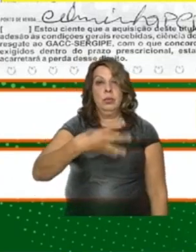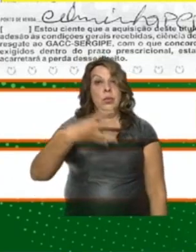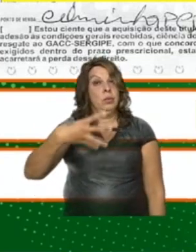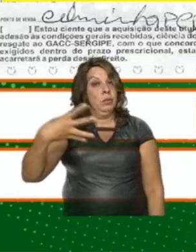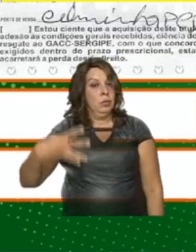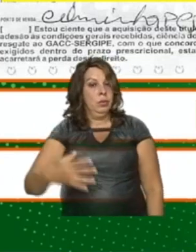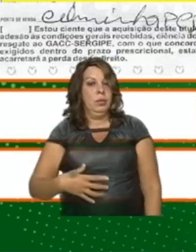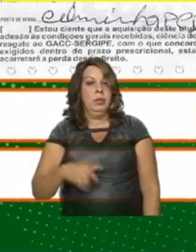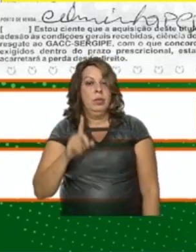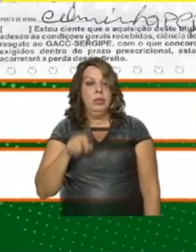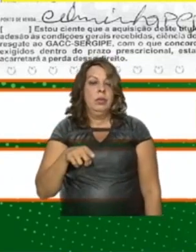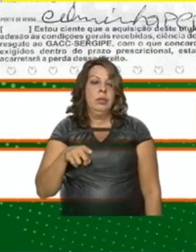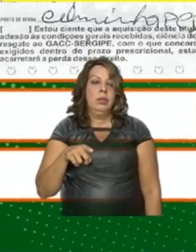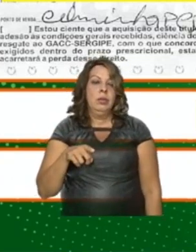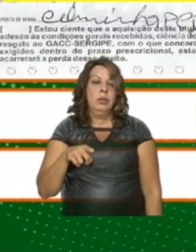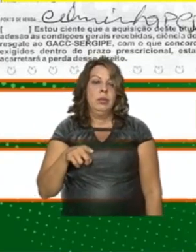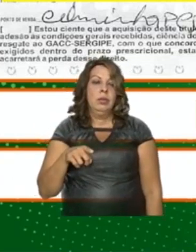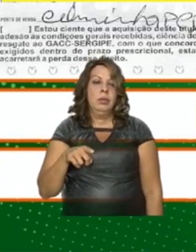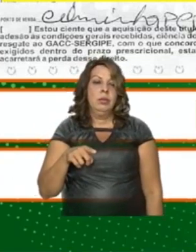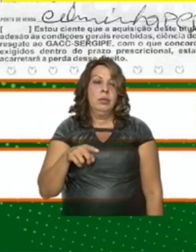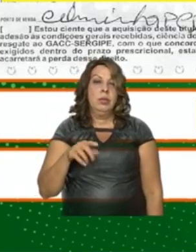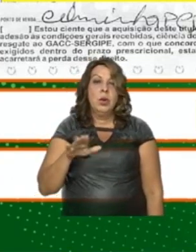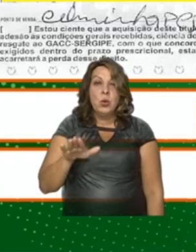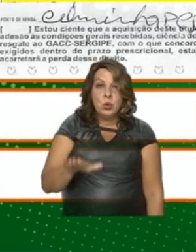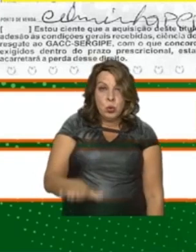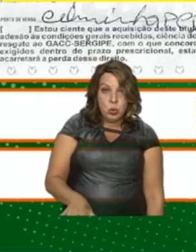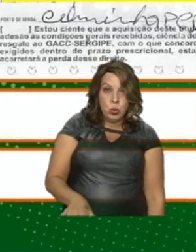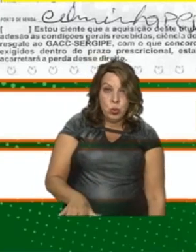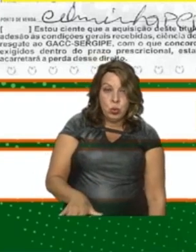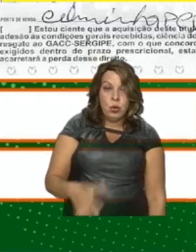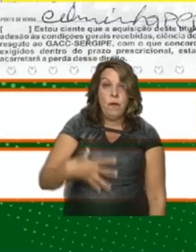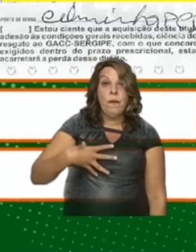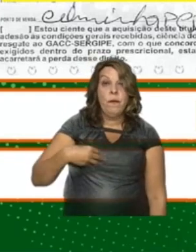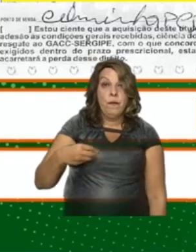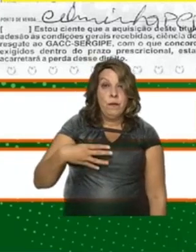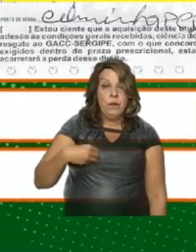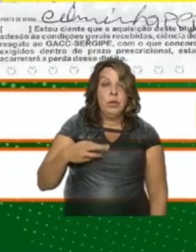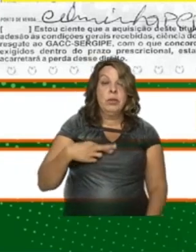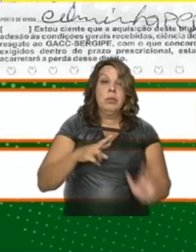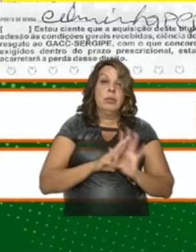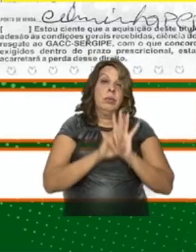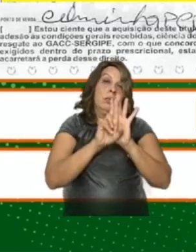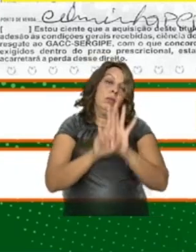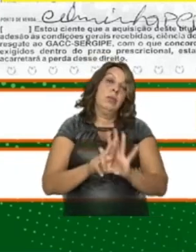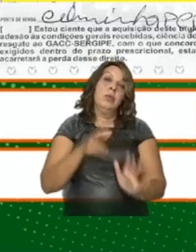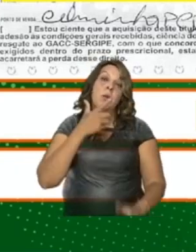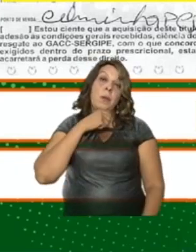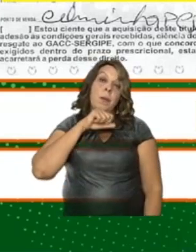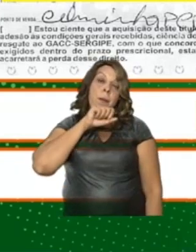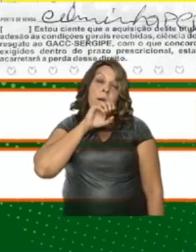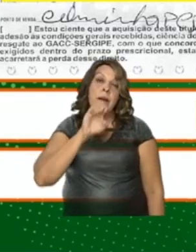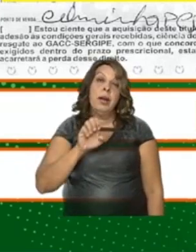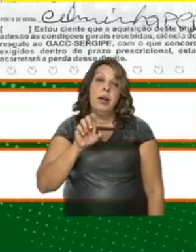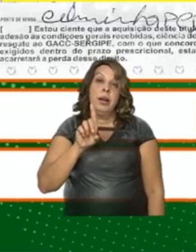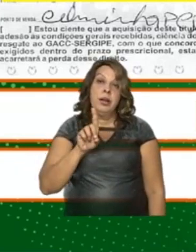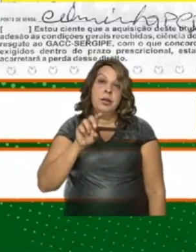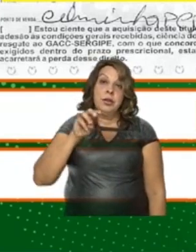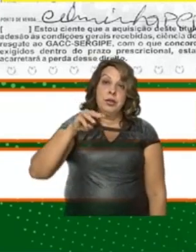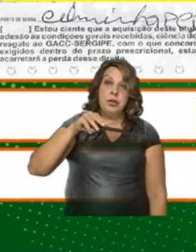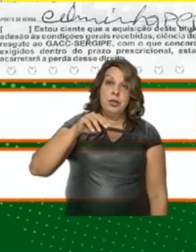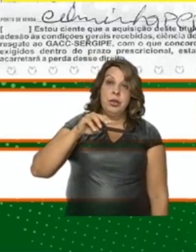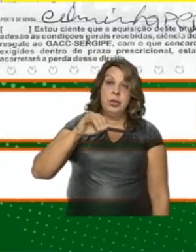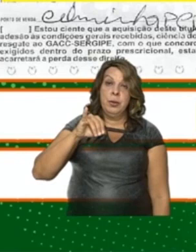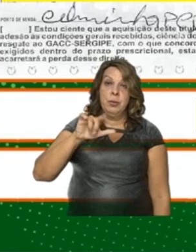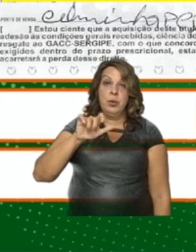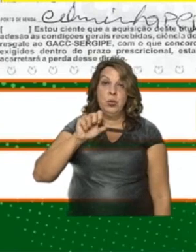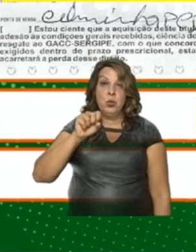014244 é aí, né, do menor, né, no caso o filho, que vai ser representado pelo Edmilson, que é o pai aí, morador